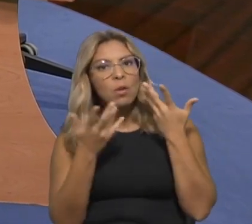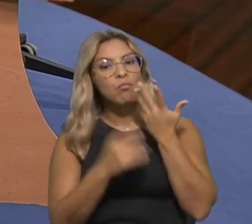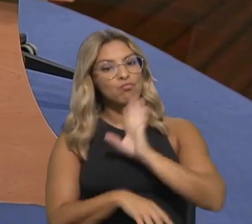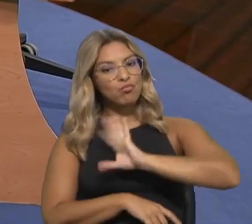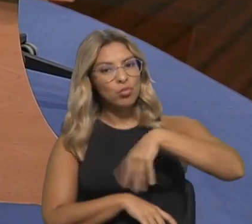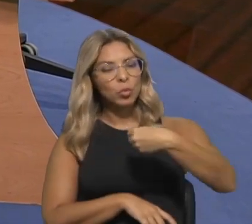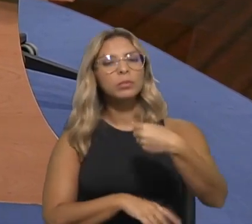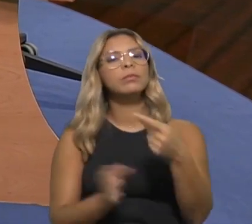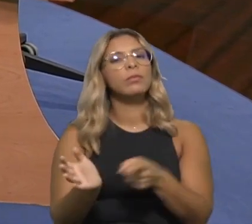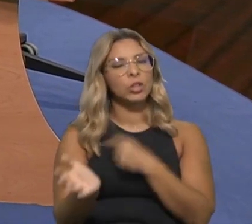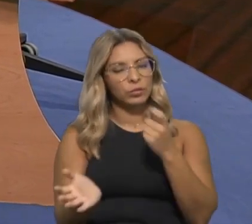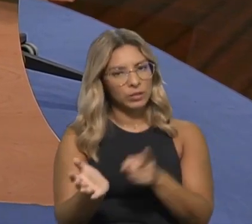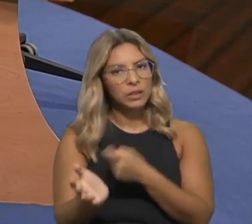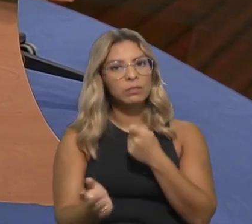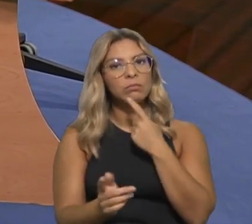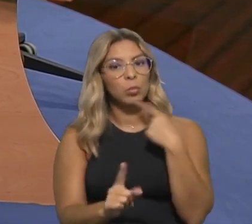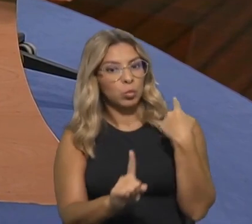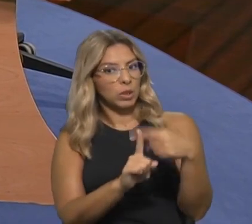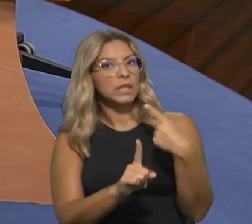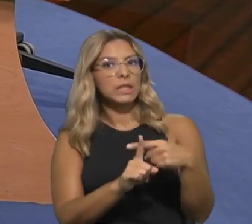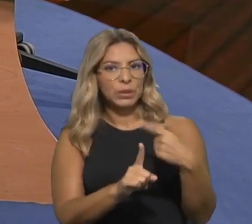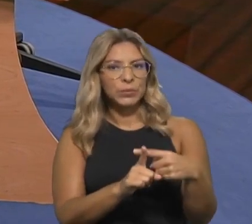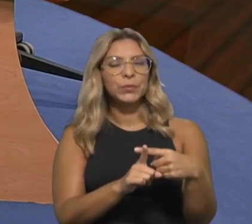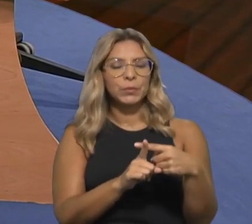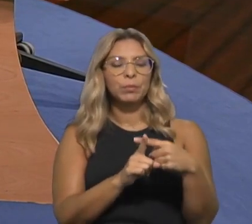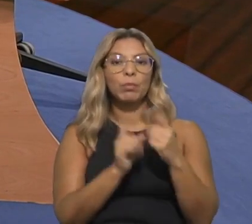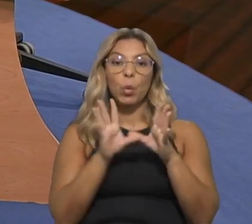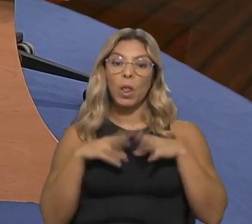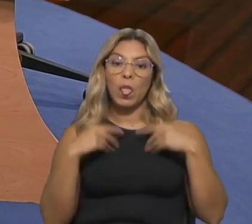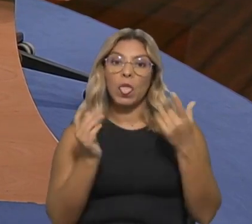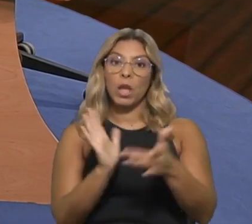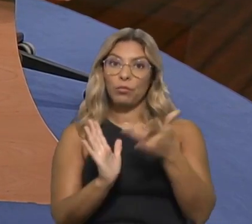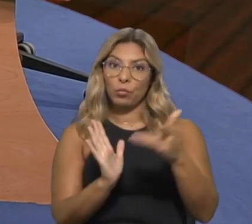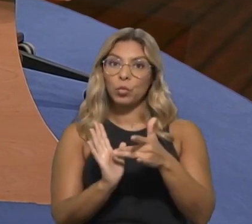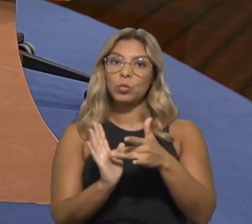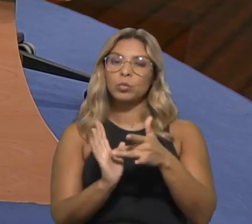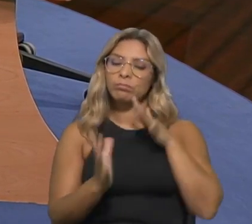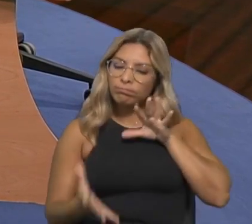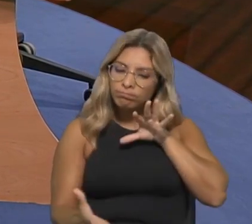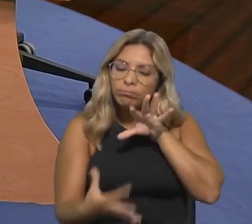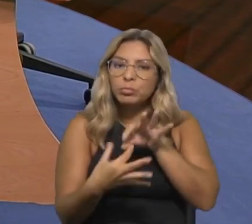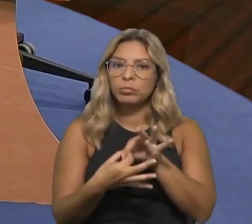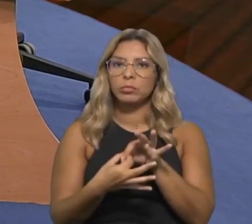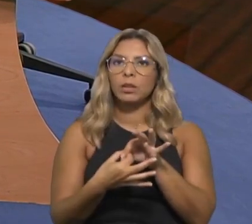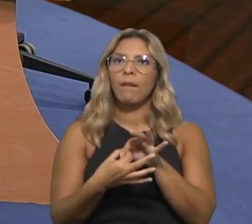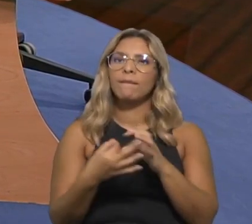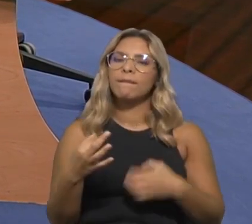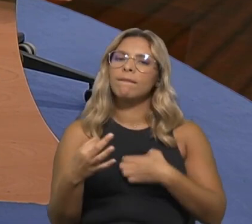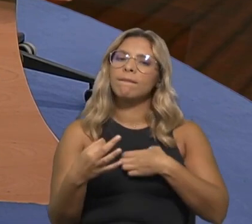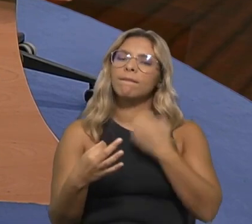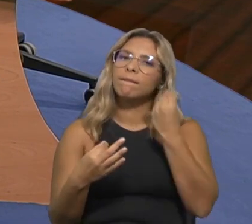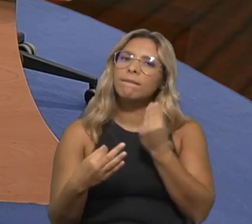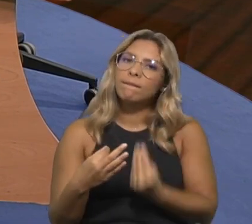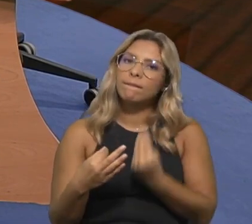necessitado é esta janela positiva e o sentido do livro e para mim o grande Gosto A Grande alegria é